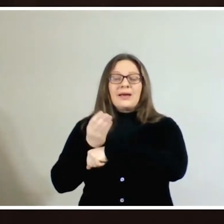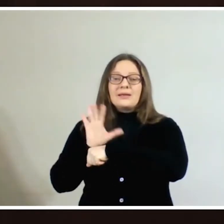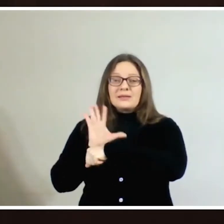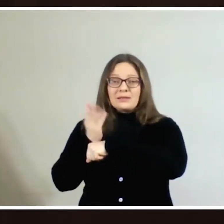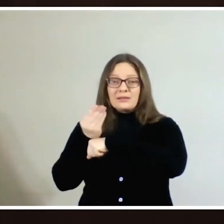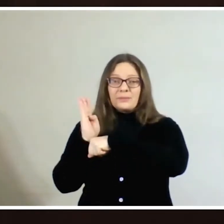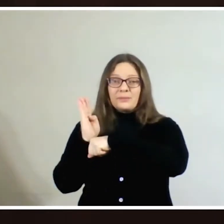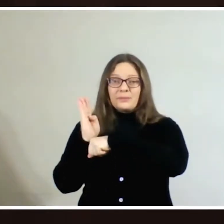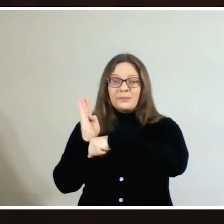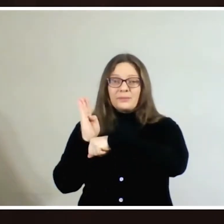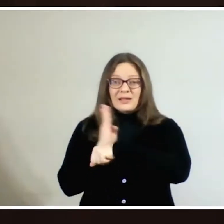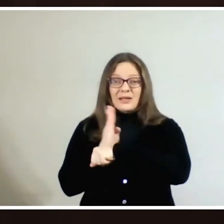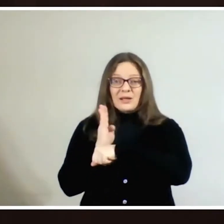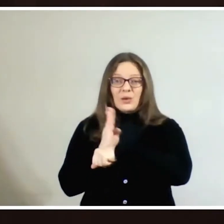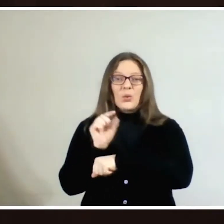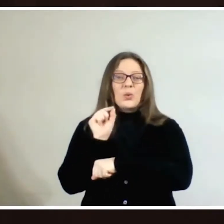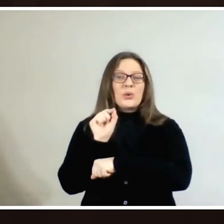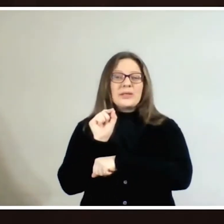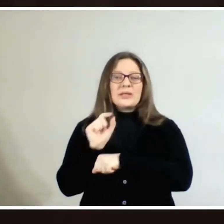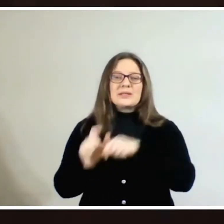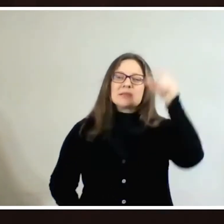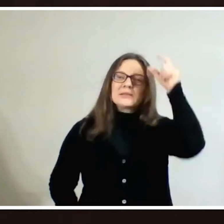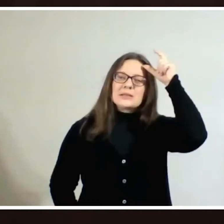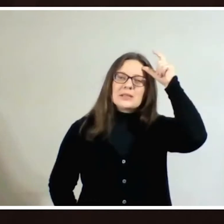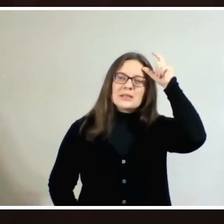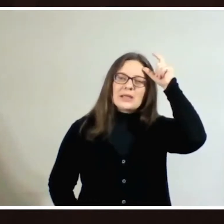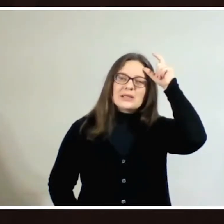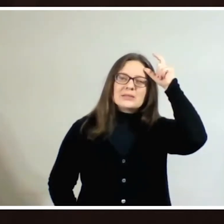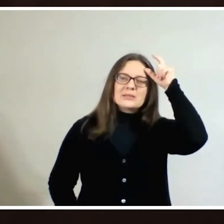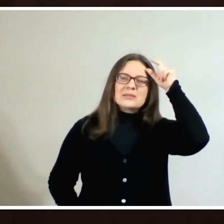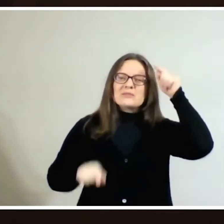estratégia de Satanás mudou com a igreja em Esmirna,